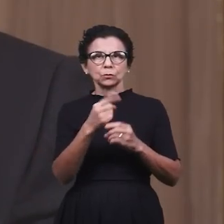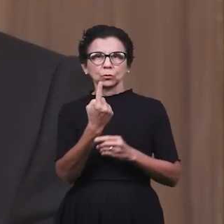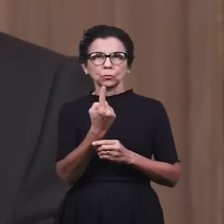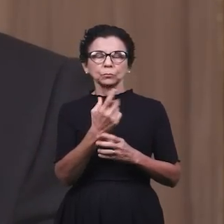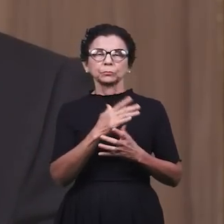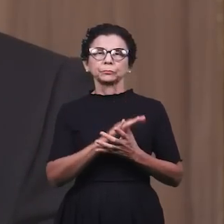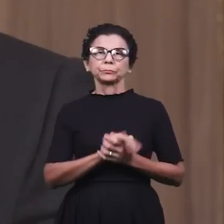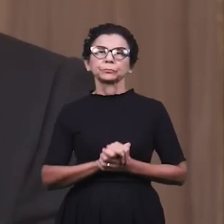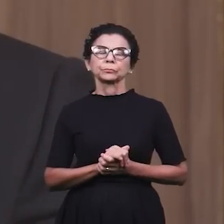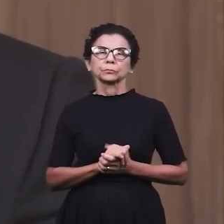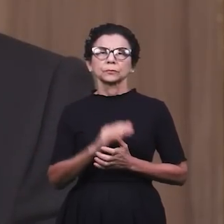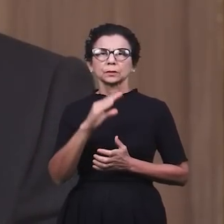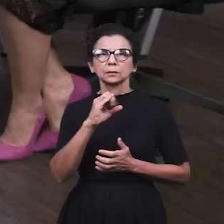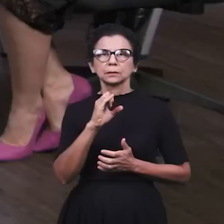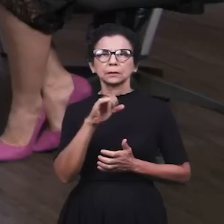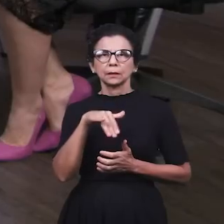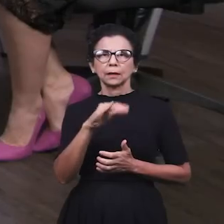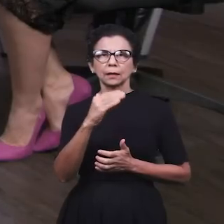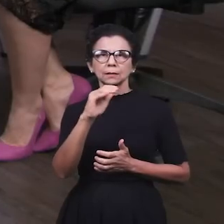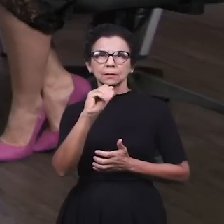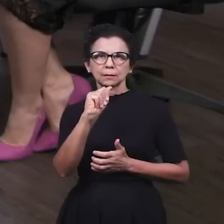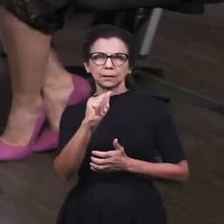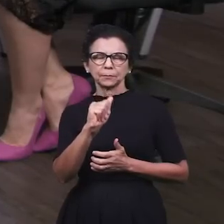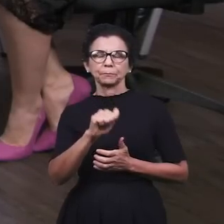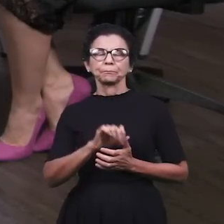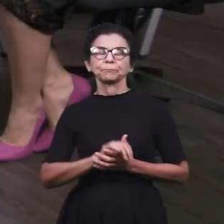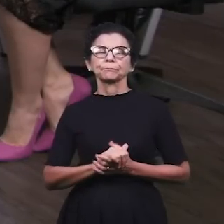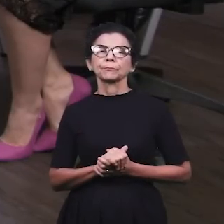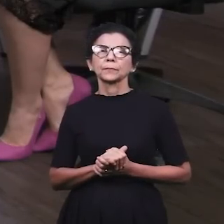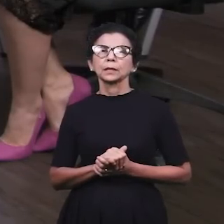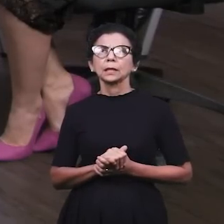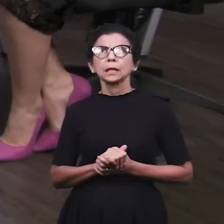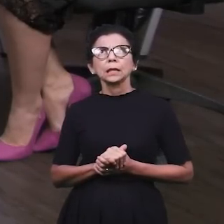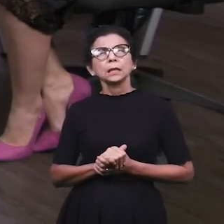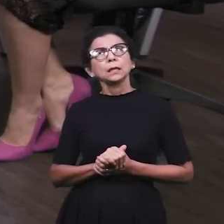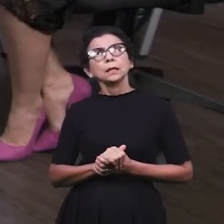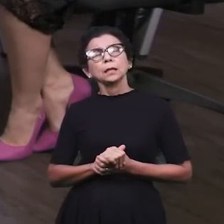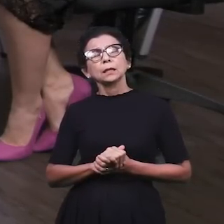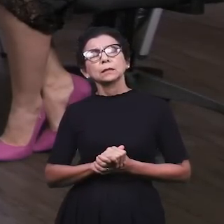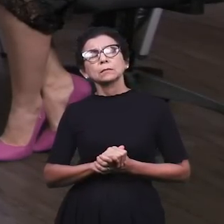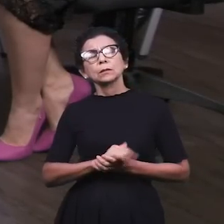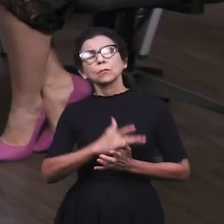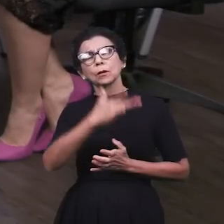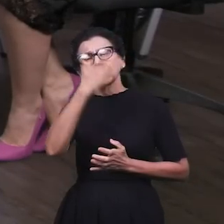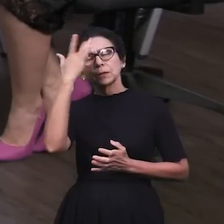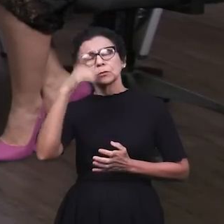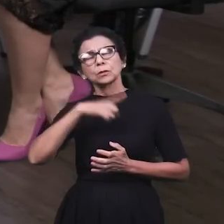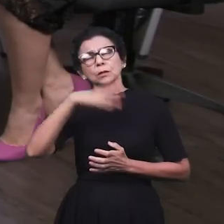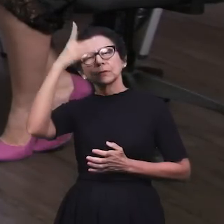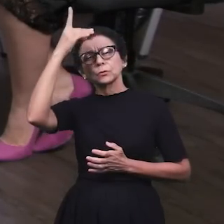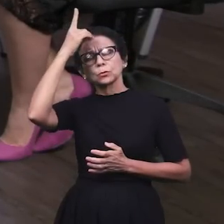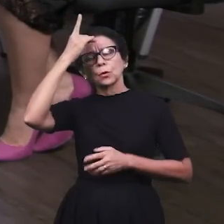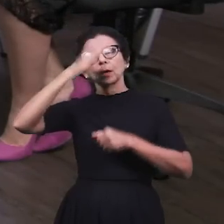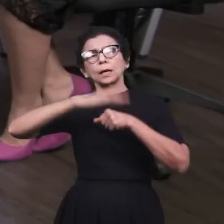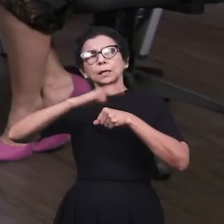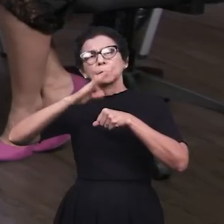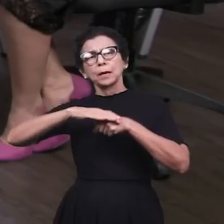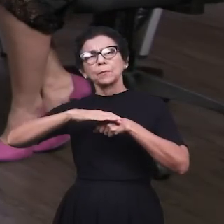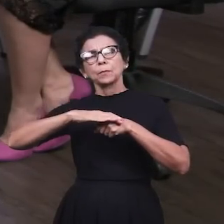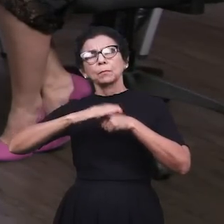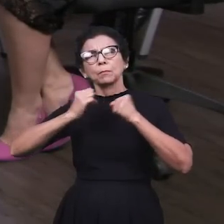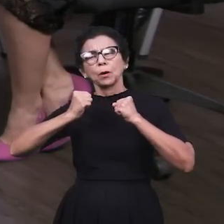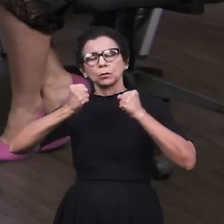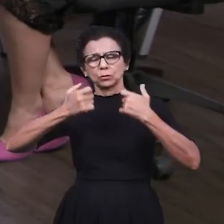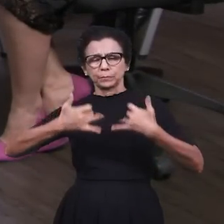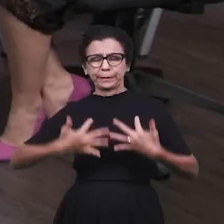espiritual pode discerni-lo? Muito bem. A gente tem, naturalmente, uma orientação da parte do Senhor relacionada